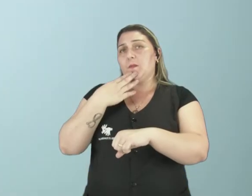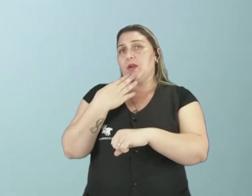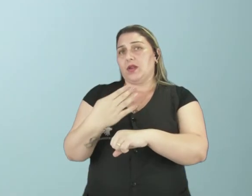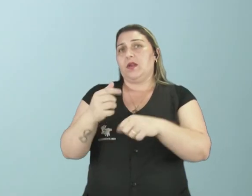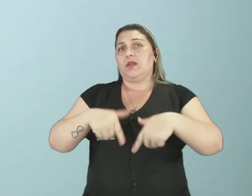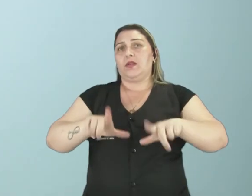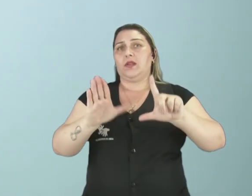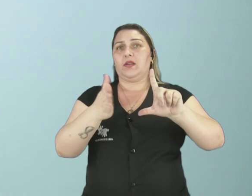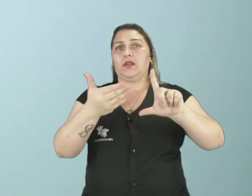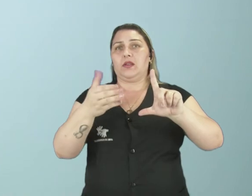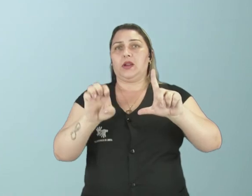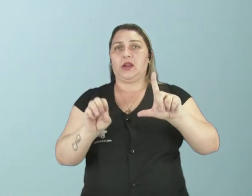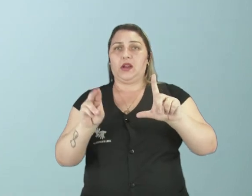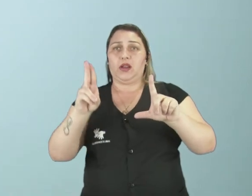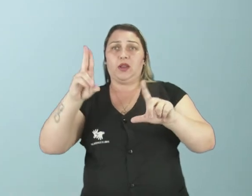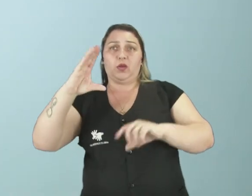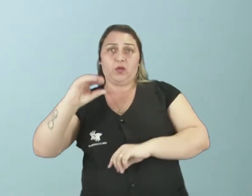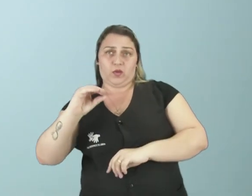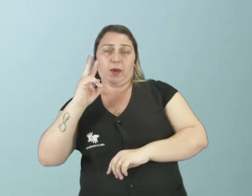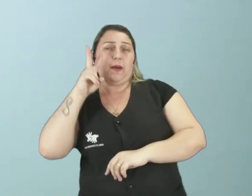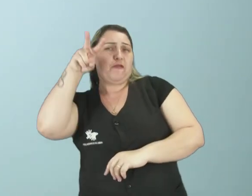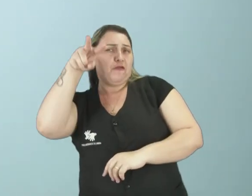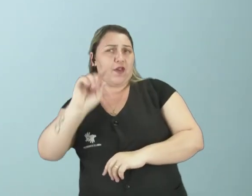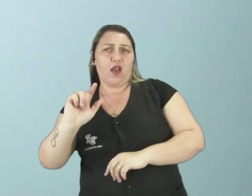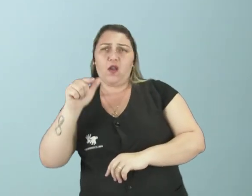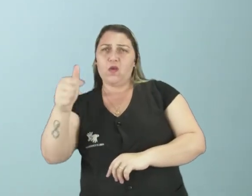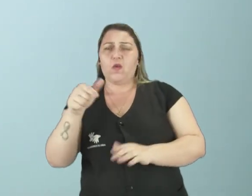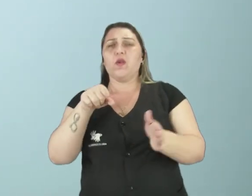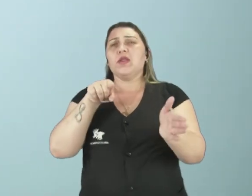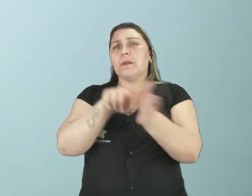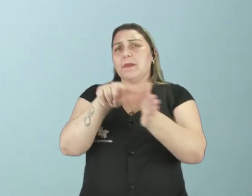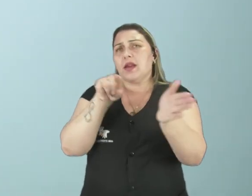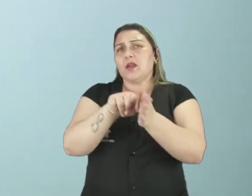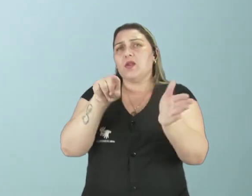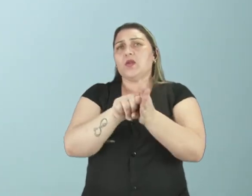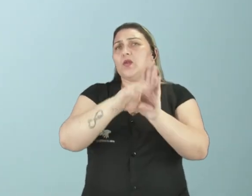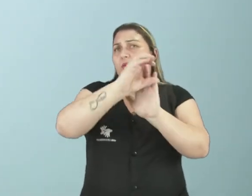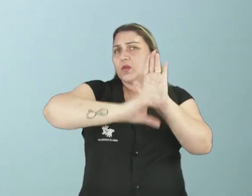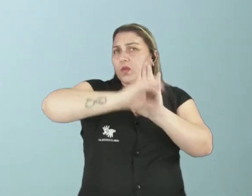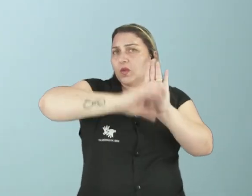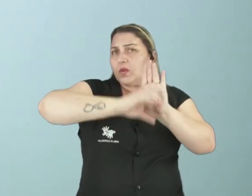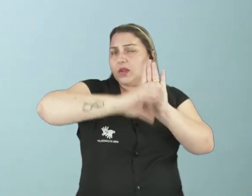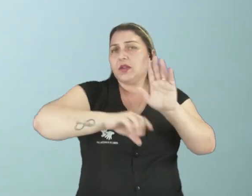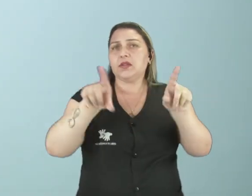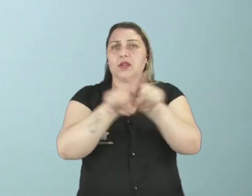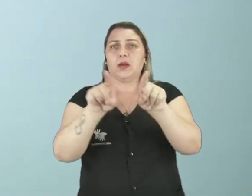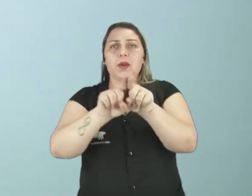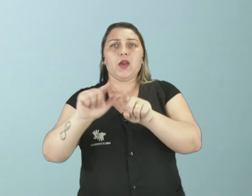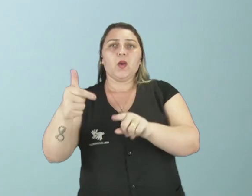você acesse a plataforma Eduque para verificar outras questões a respeito do conteúdo